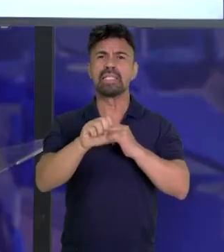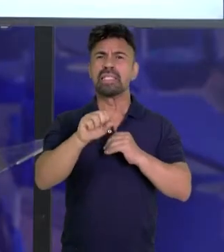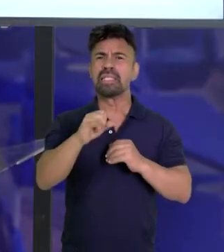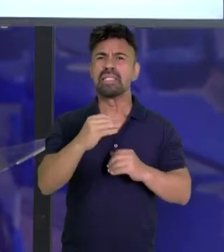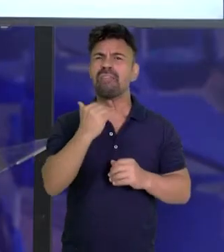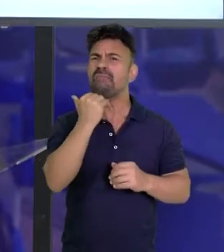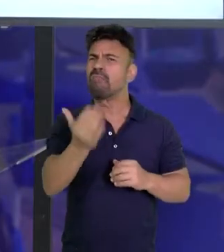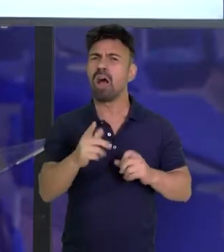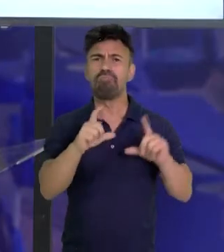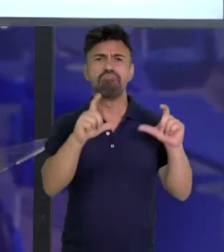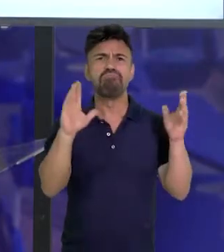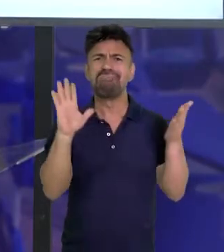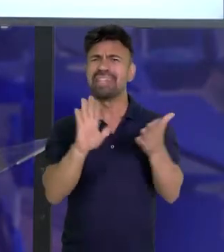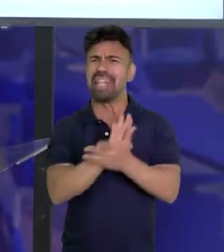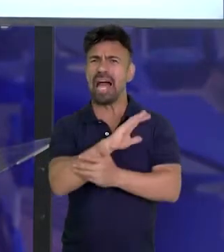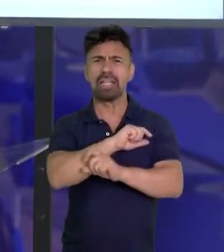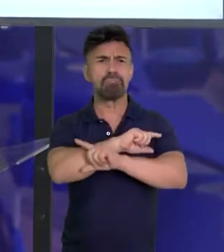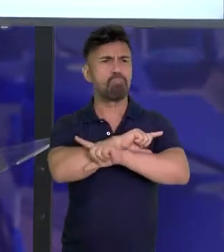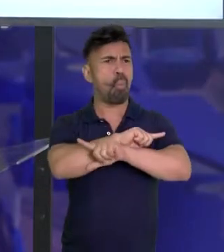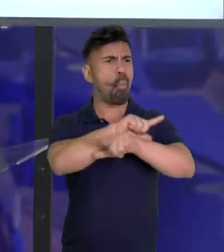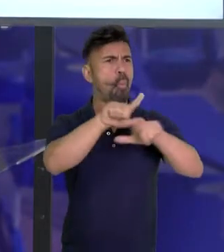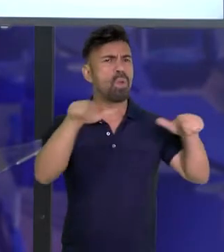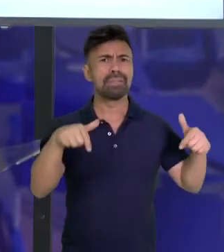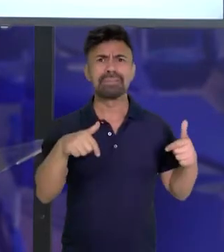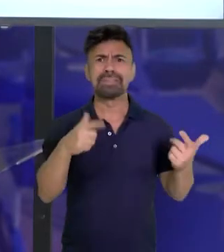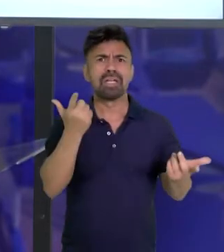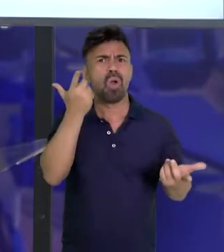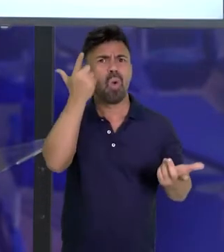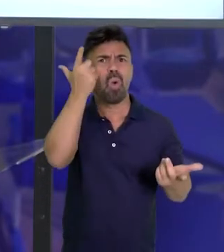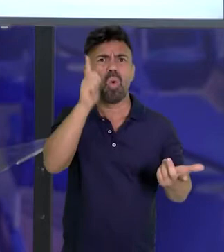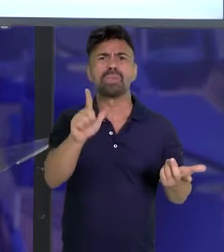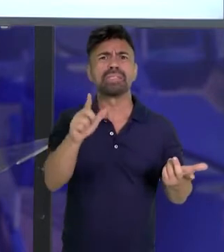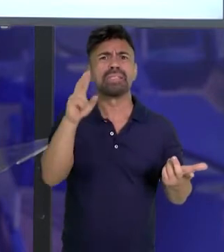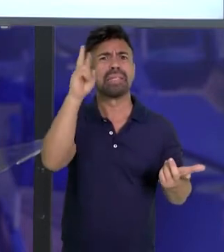por exemplo, a gente jamais teria conseguido